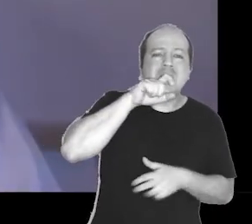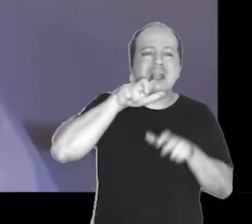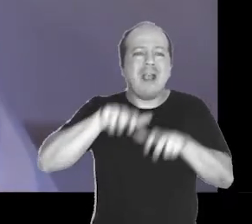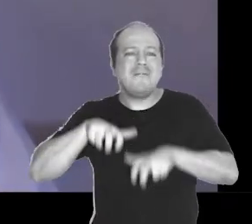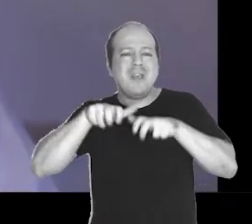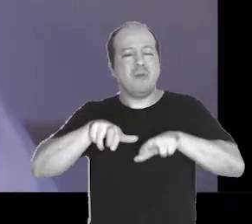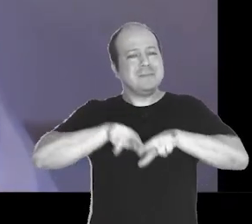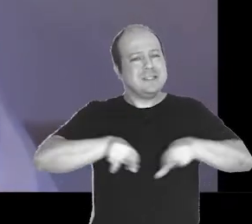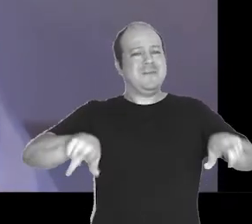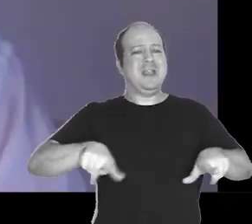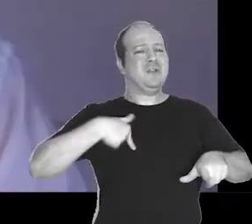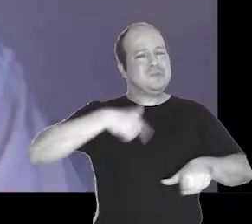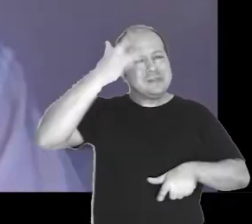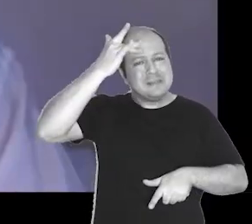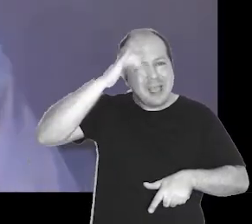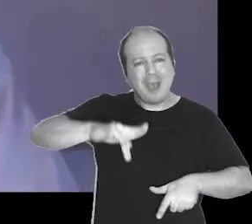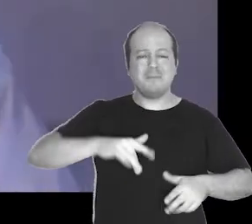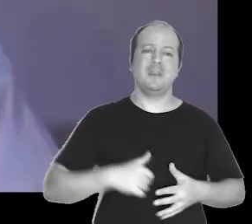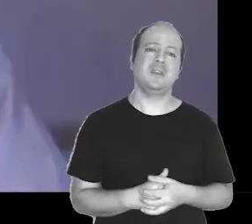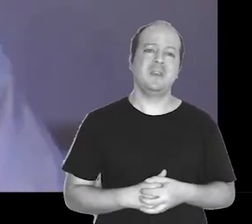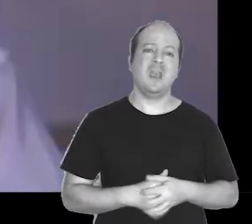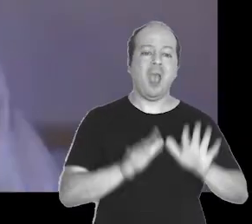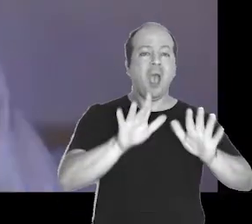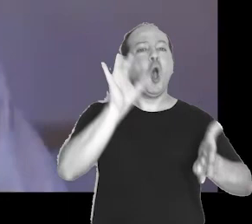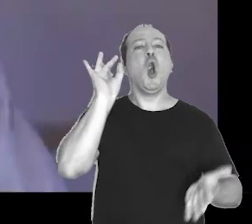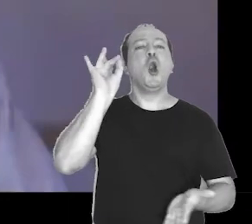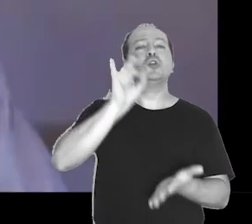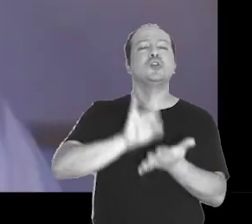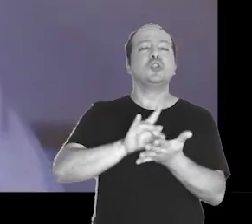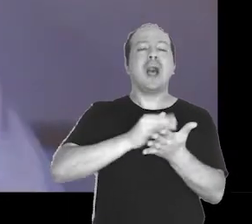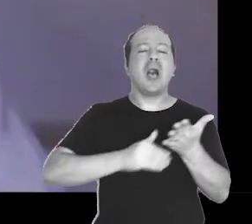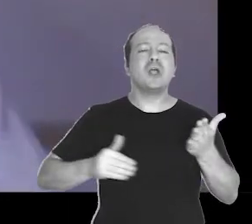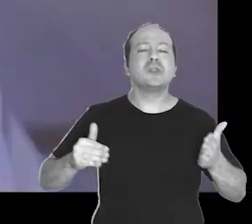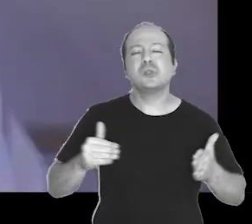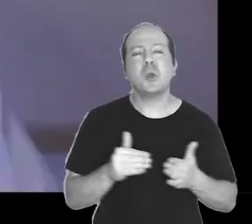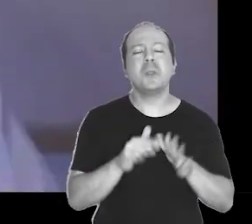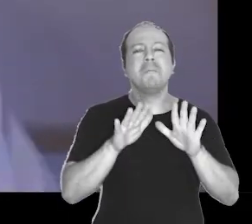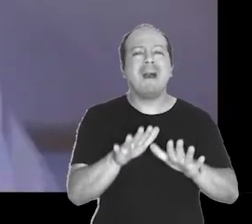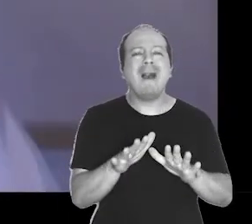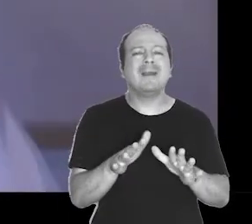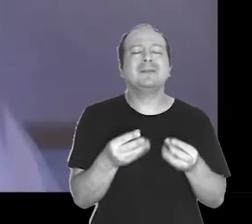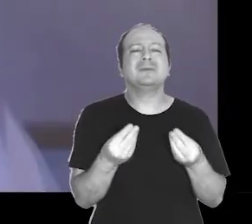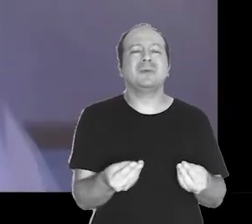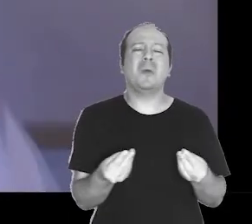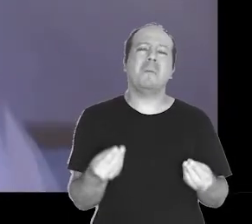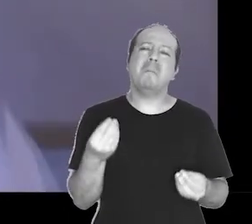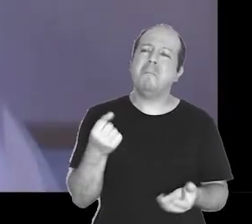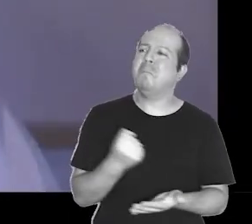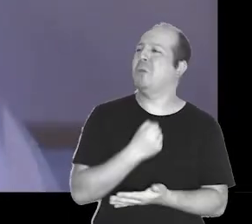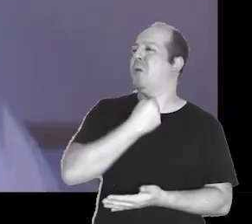gavião? Os originais todos certos, no entanto, porra!